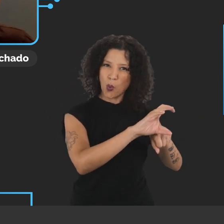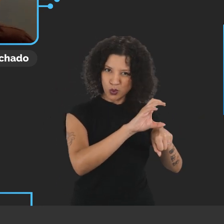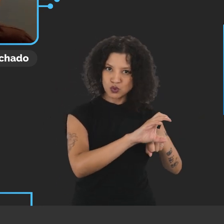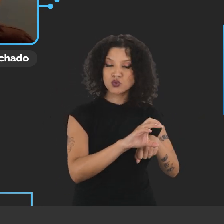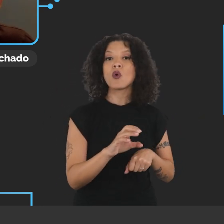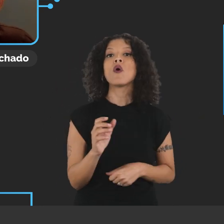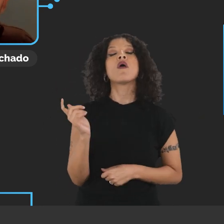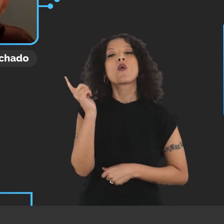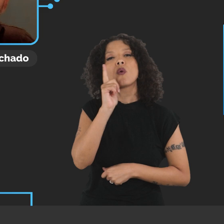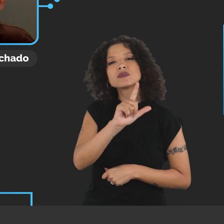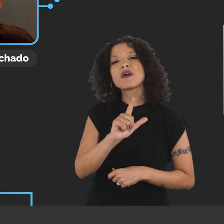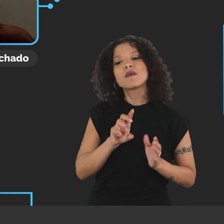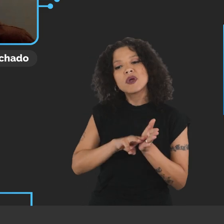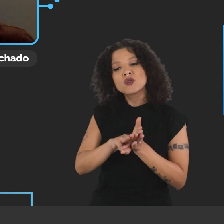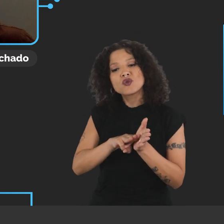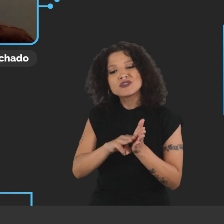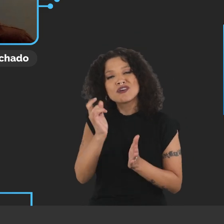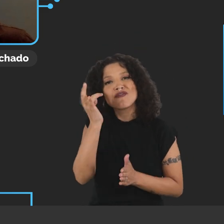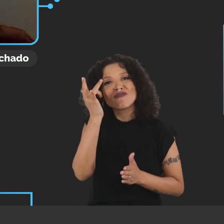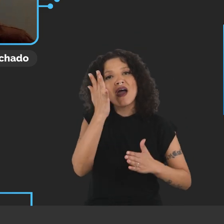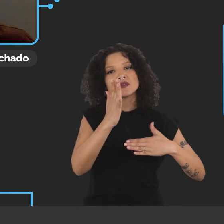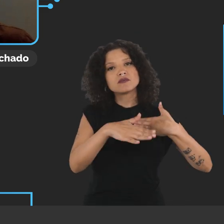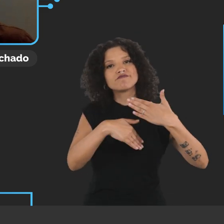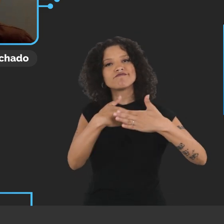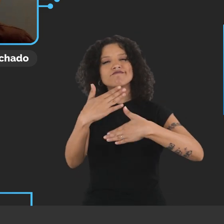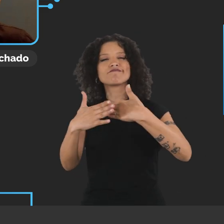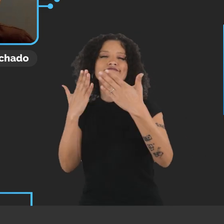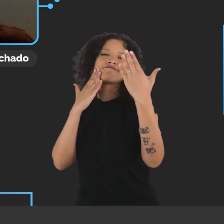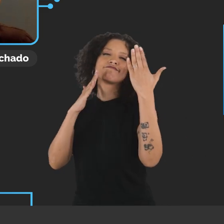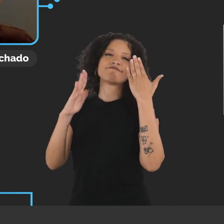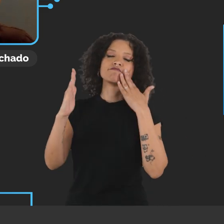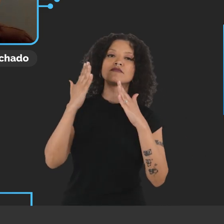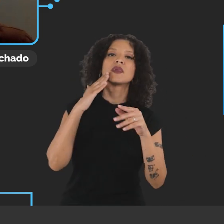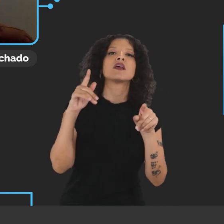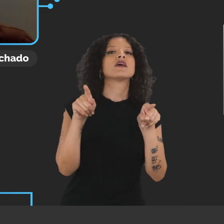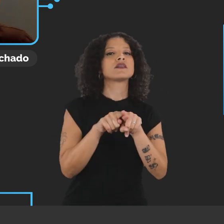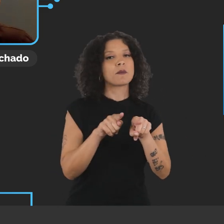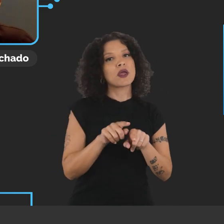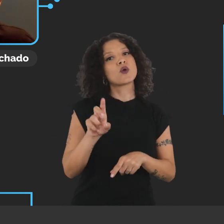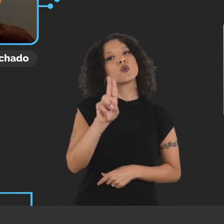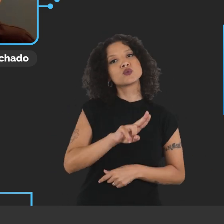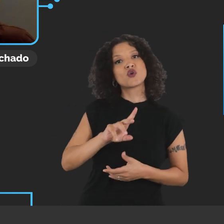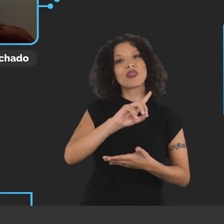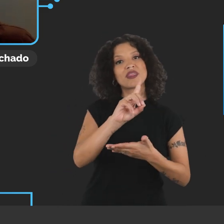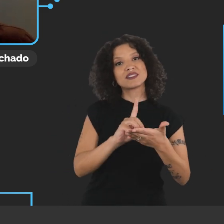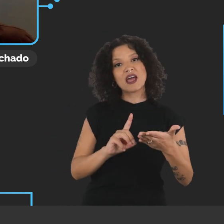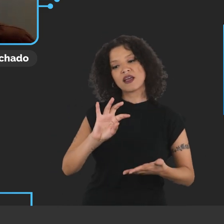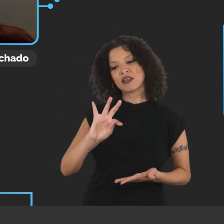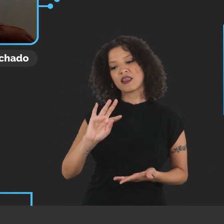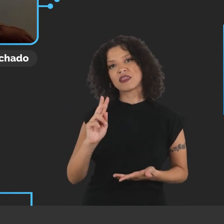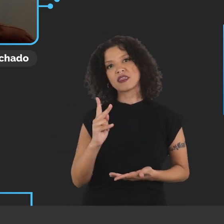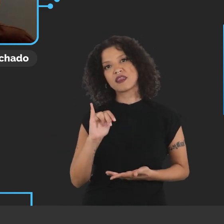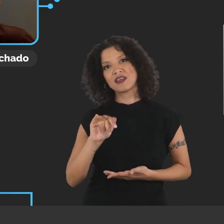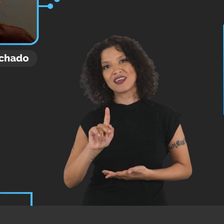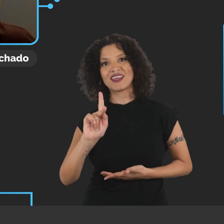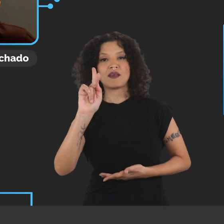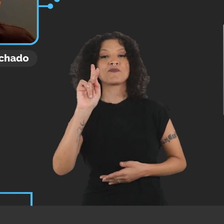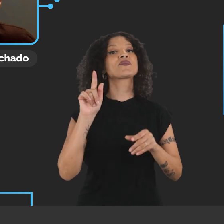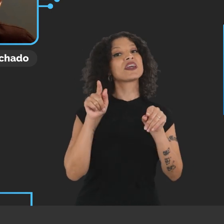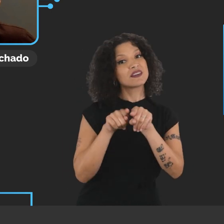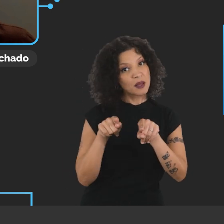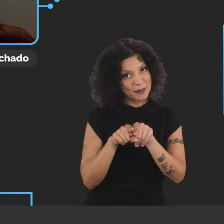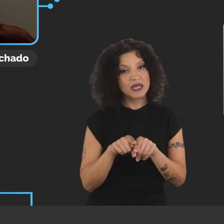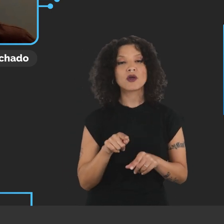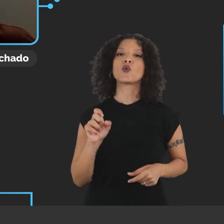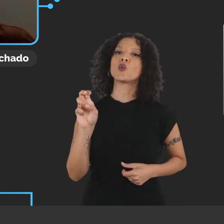criamos uma metodologia que simplificasse os processos, facilitasse os processos, usamos muito design thinking, e